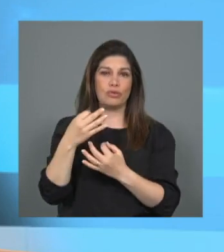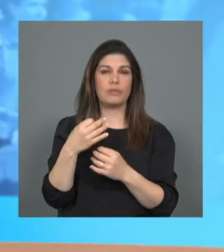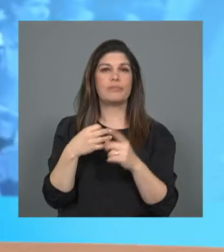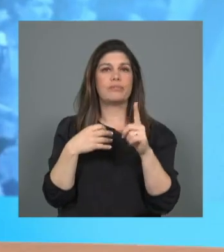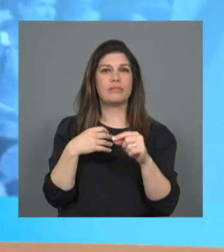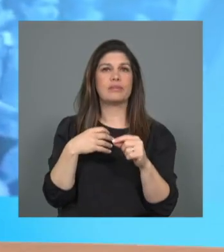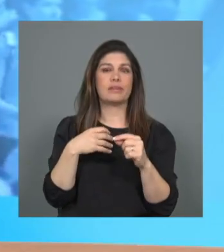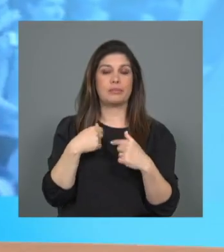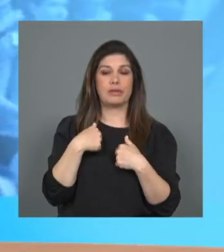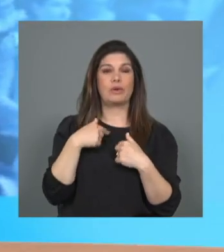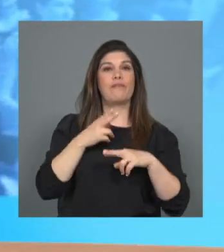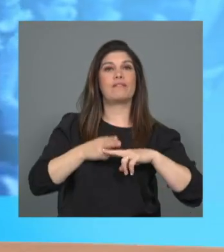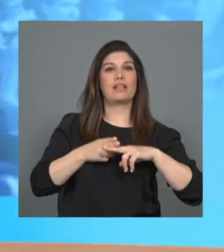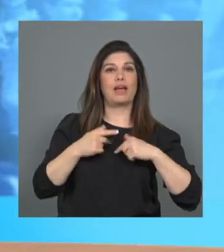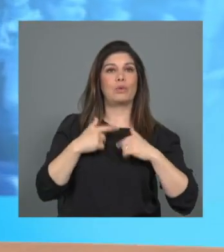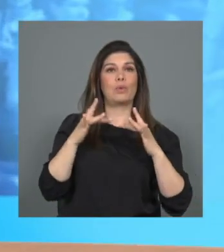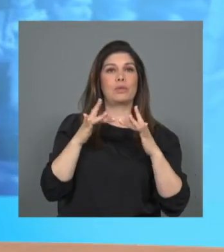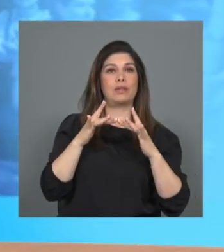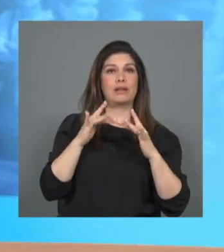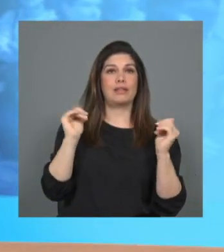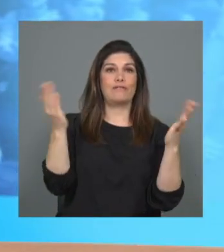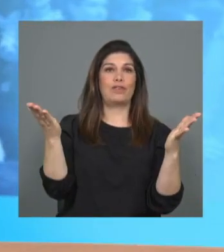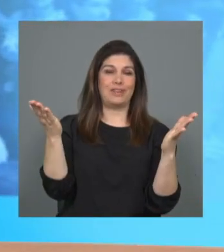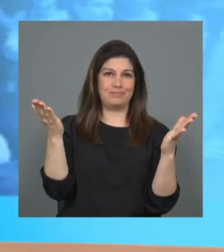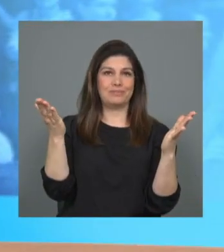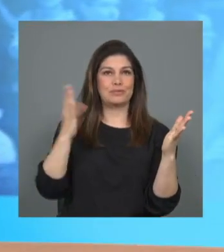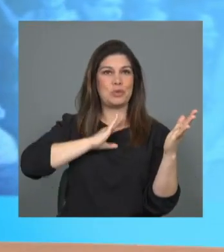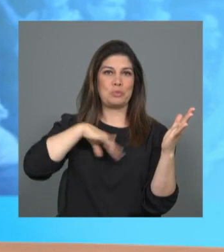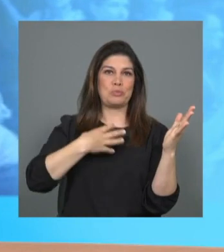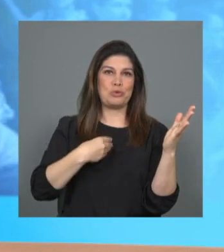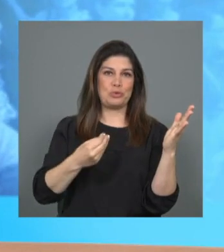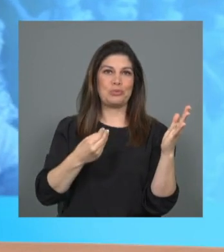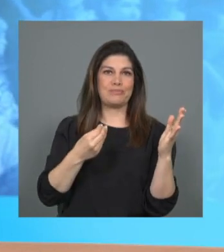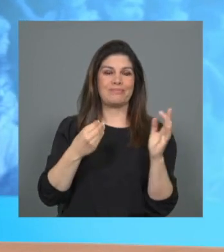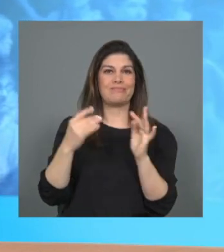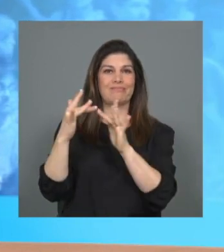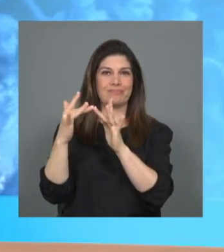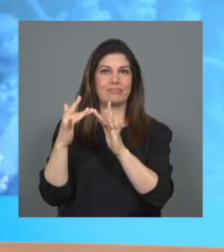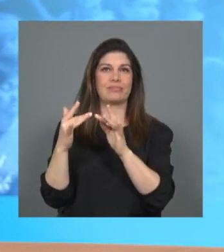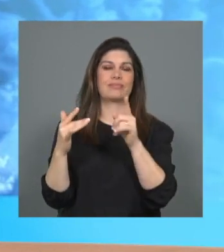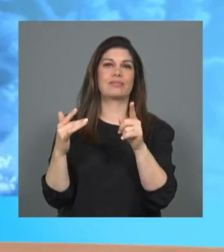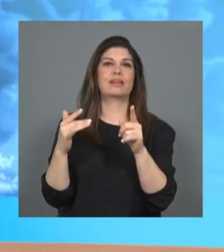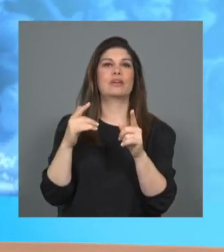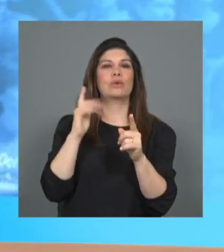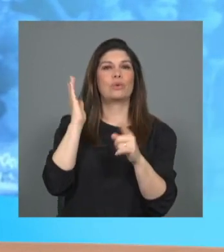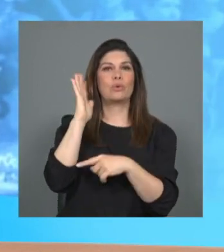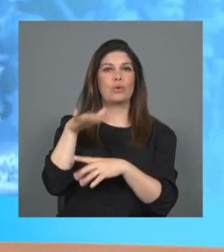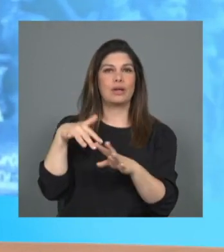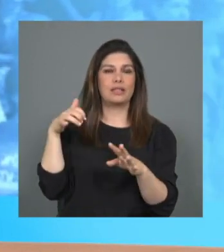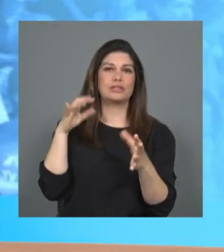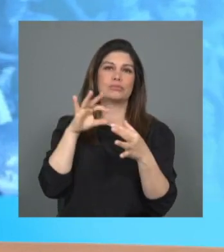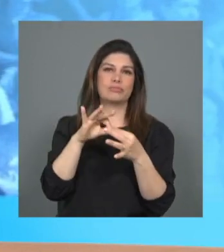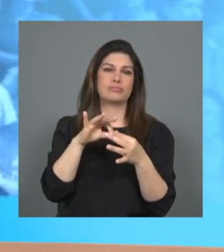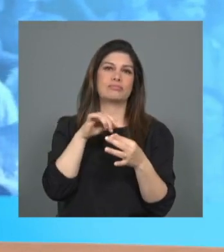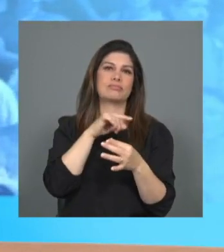comunicação unidirecional do Vaticano para o resto do mundo, que aproveitou os conteúdos que iam sendo lançados, quer no Congresso Teológico Pastoral, quer nos momentos do Festival